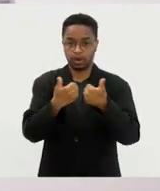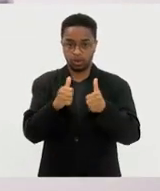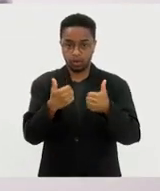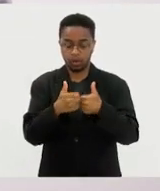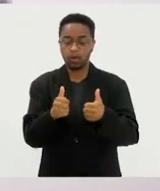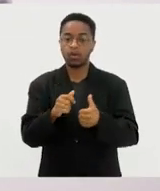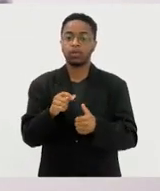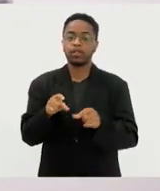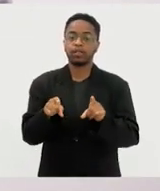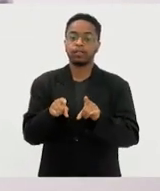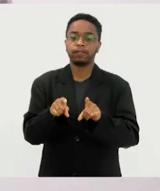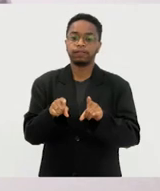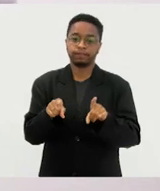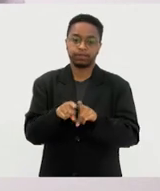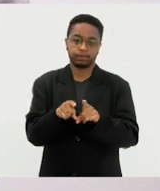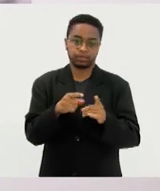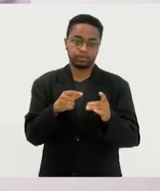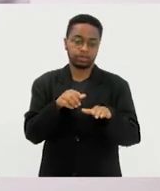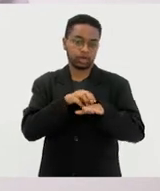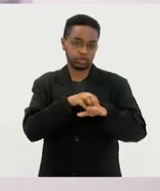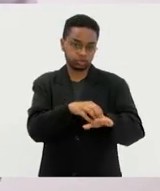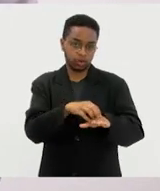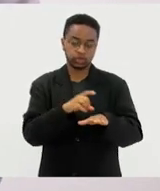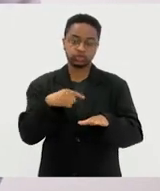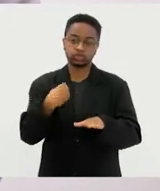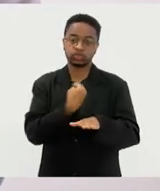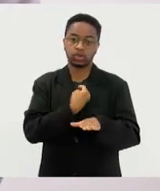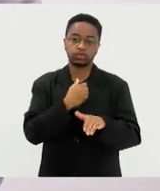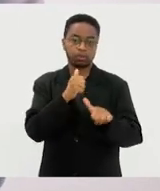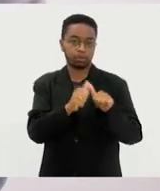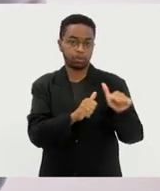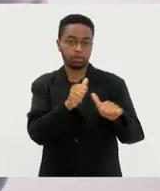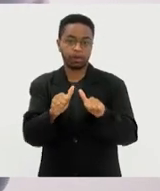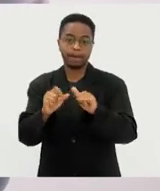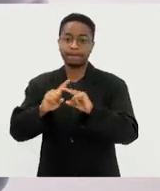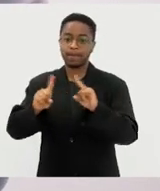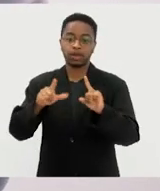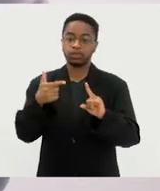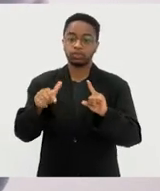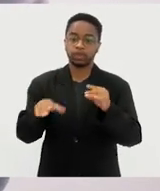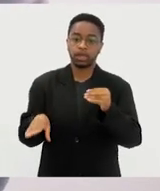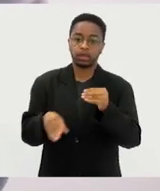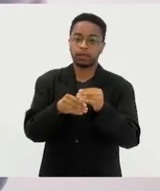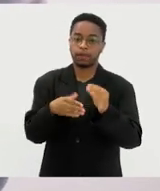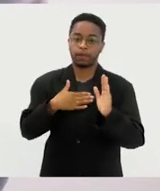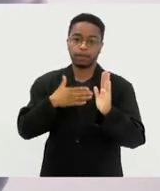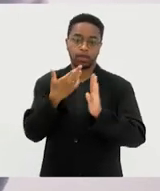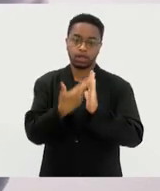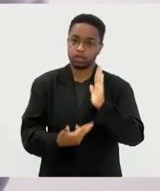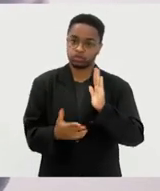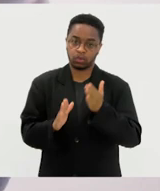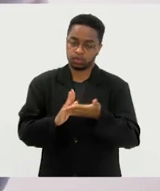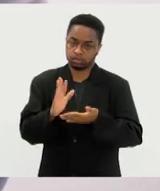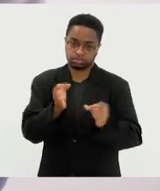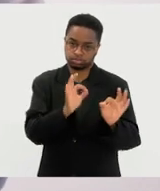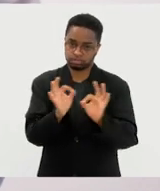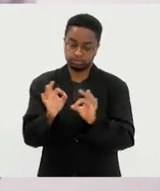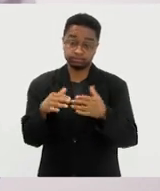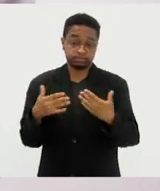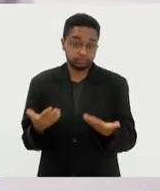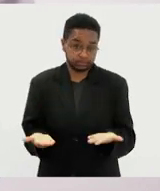fez várias situações que a gente não incorporou esses impactos no meu relatório que foi aprovado.